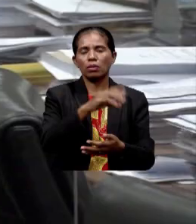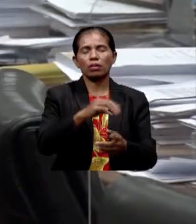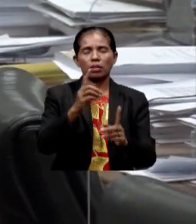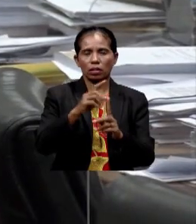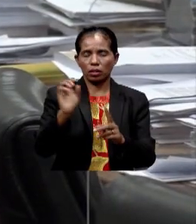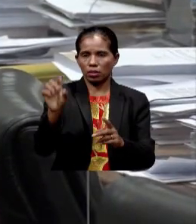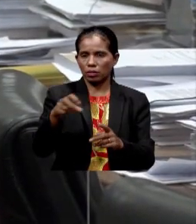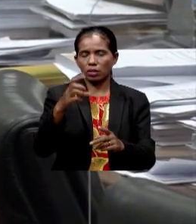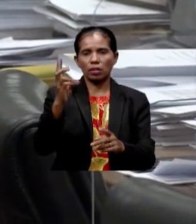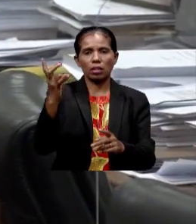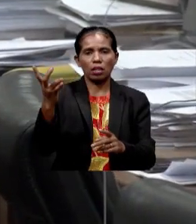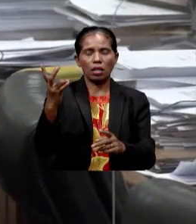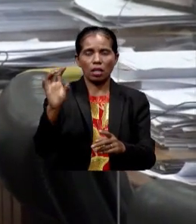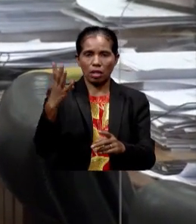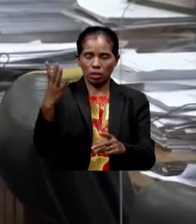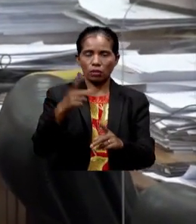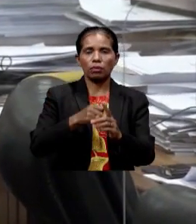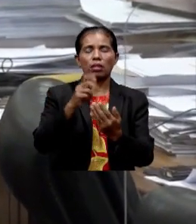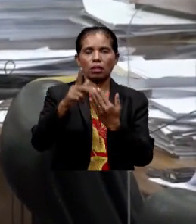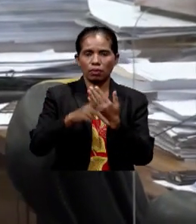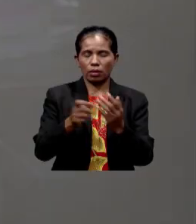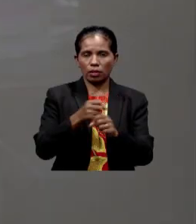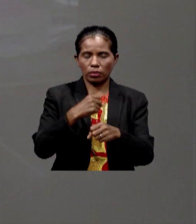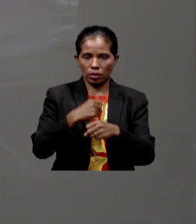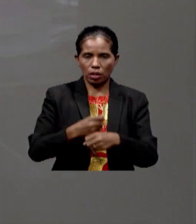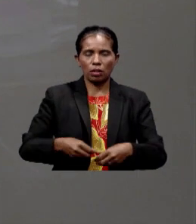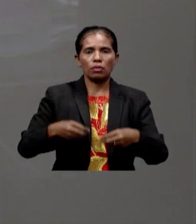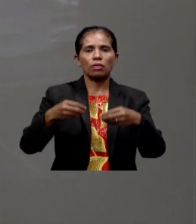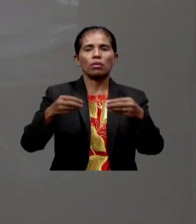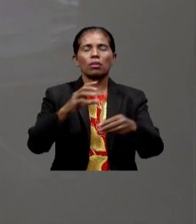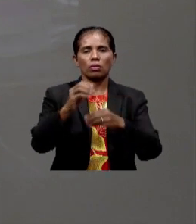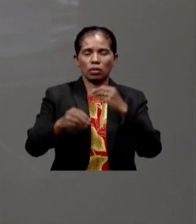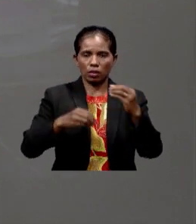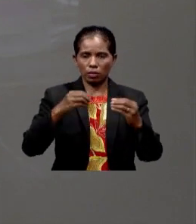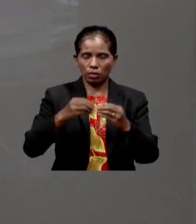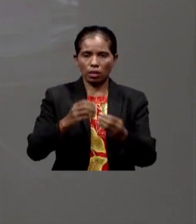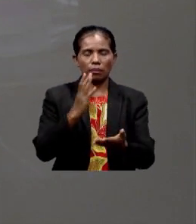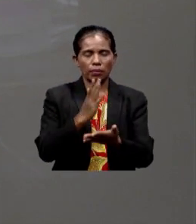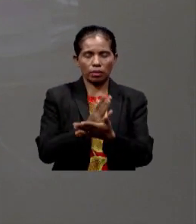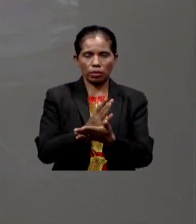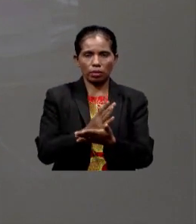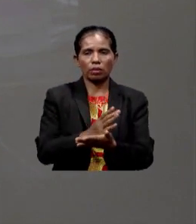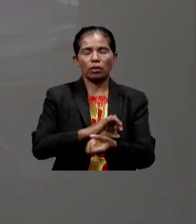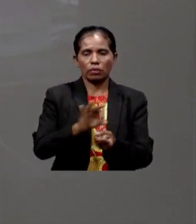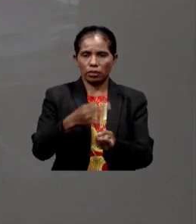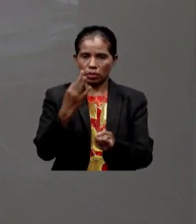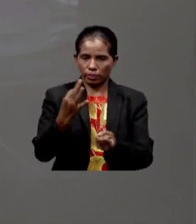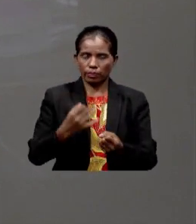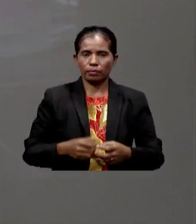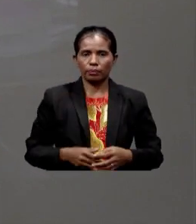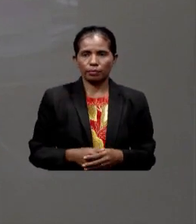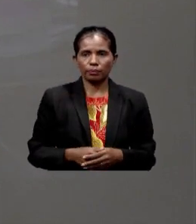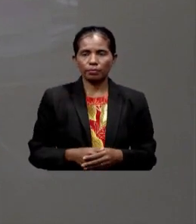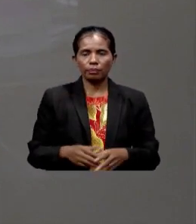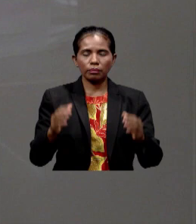3 ring 4 flon abril objetivo ato financiar despesa sirnebe relaciona a prevenção no combate COVID-19.